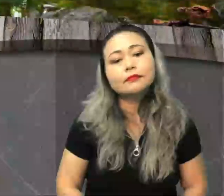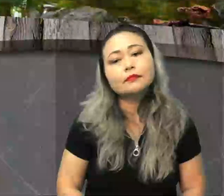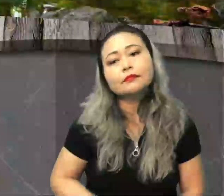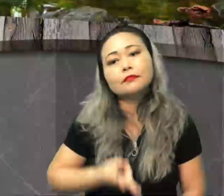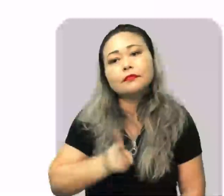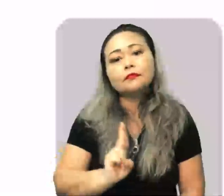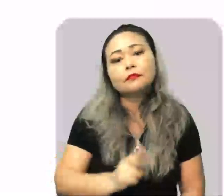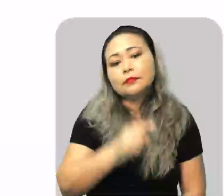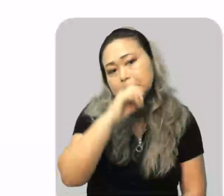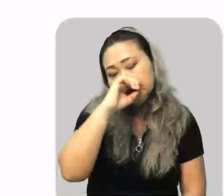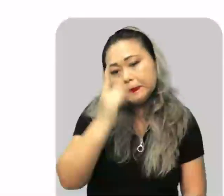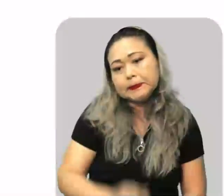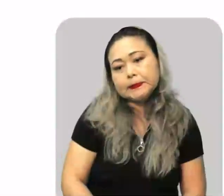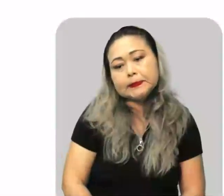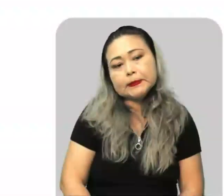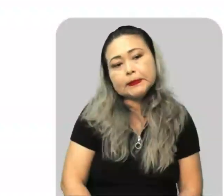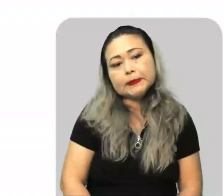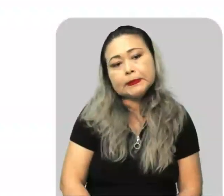Vamos seguindo?